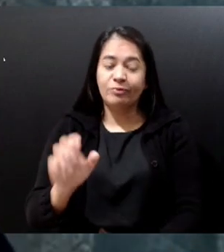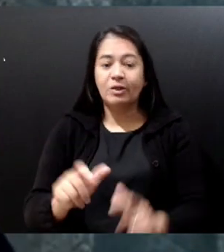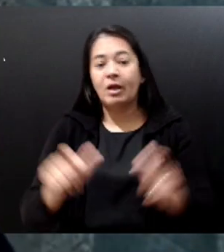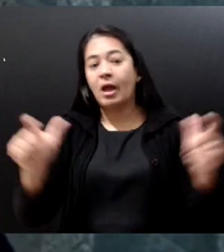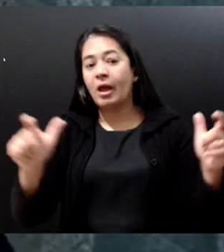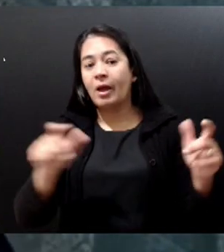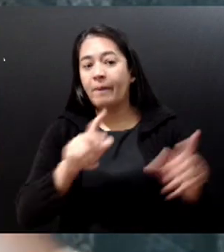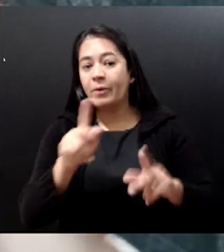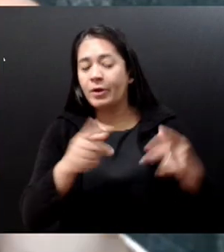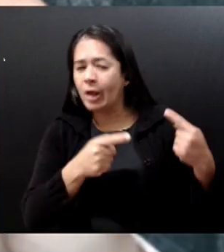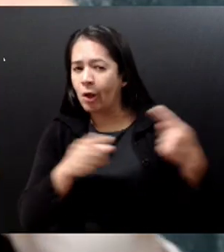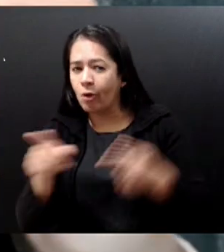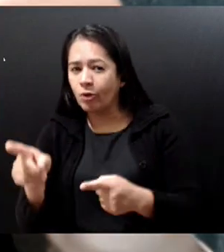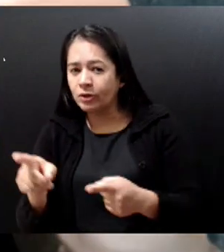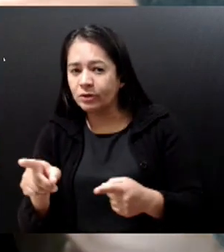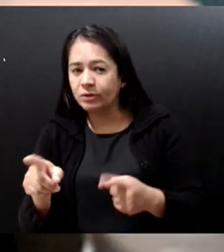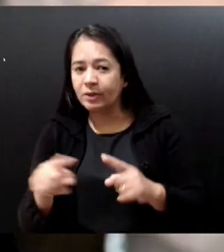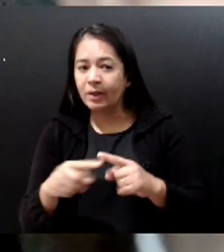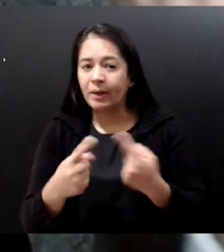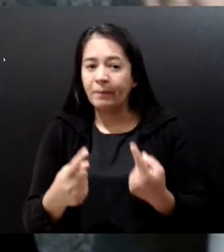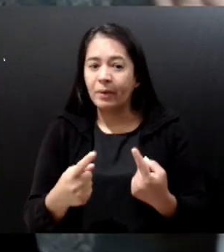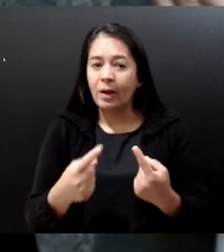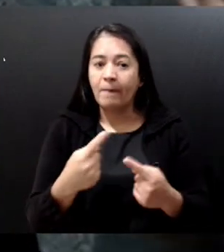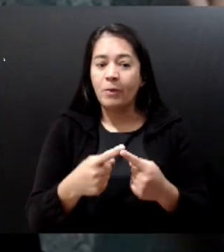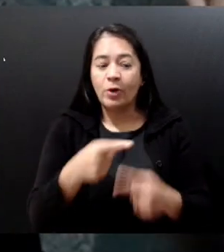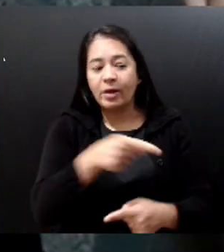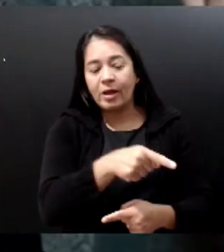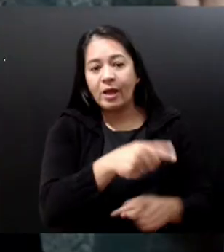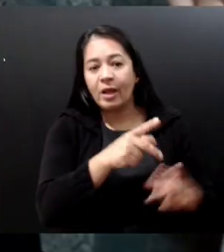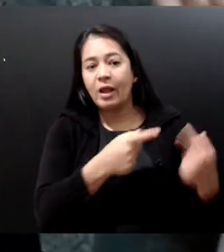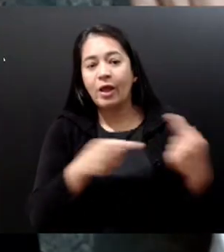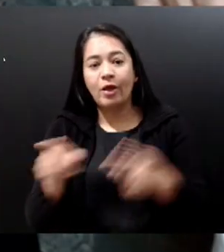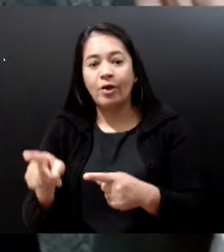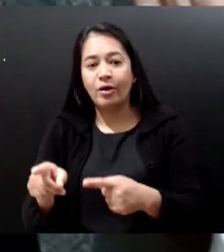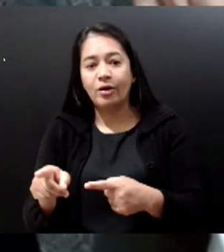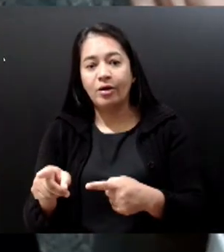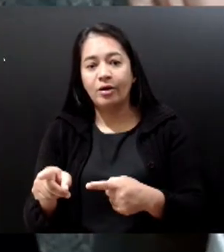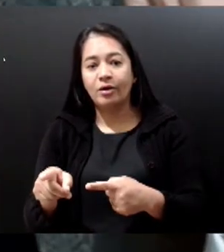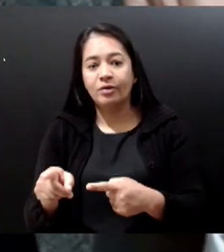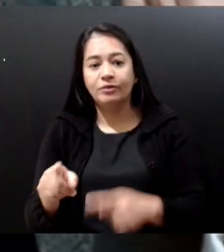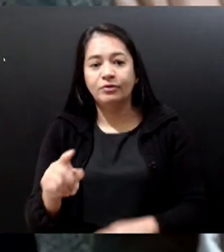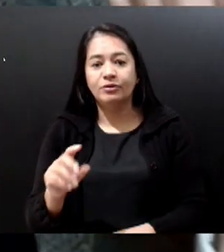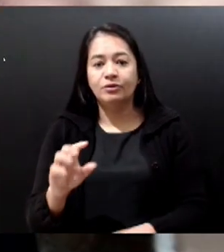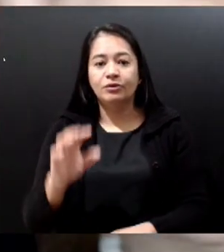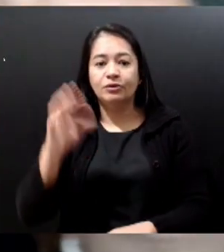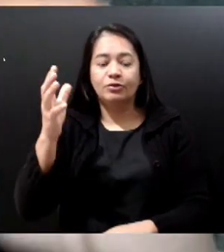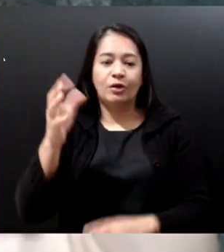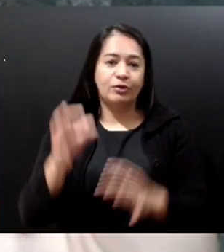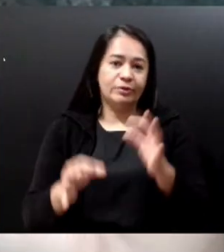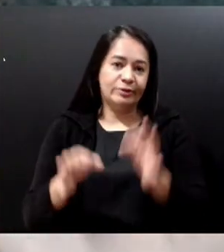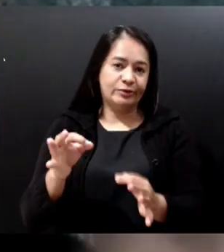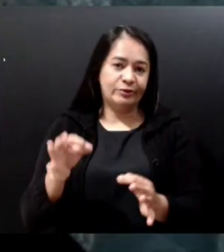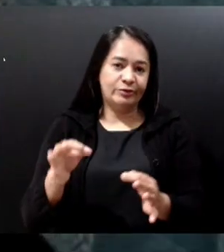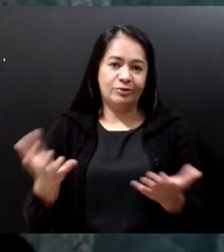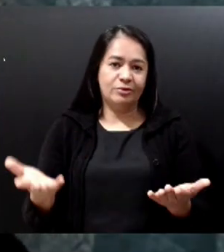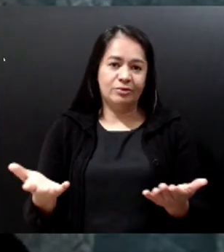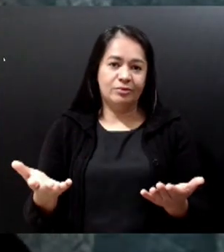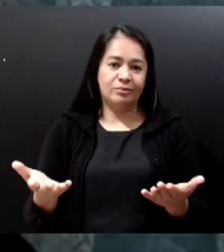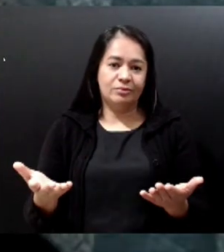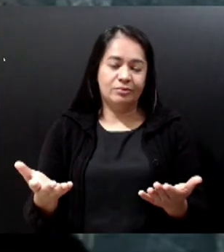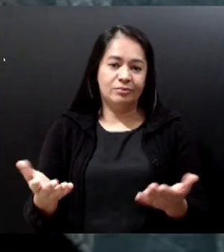ela é contra que não acontecem injustiças nos casos concretos. Então, é um desafio.